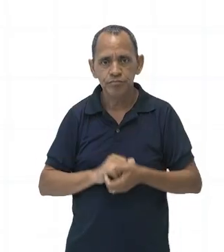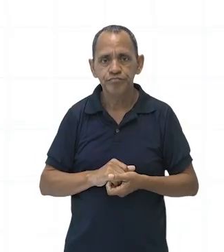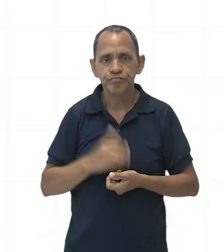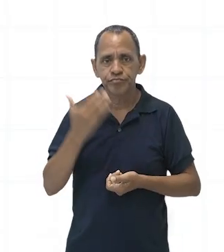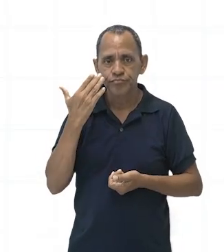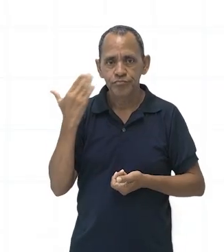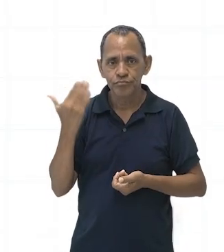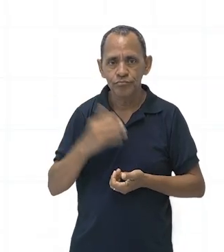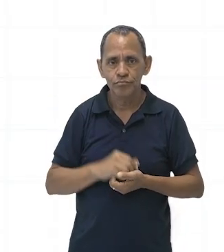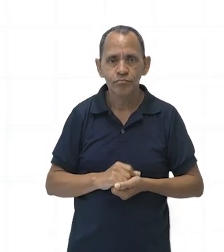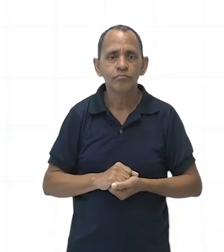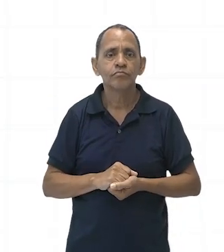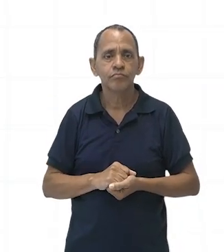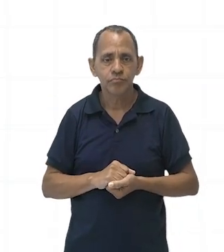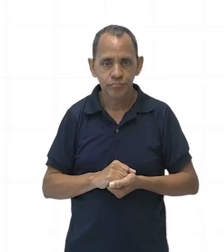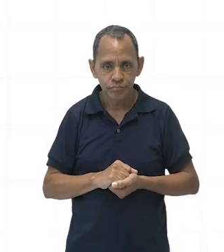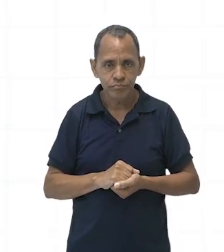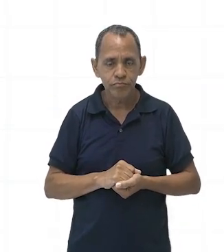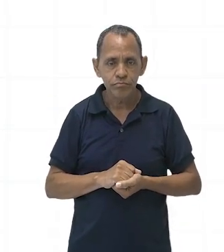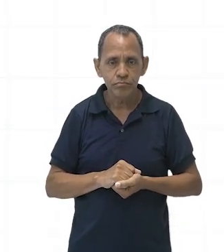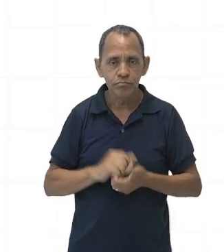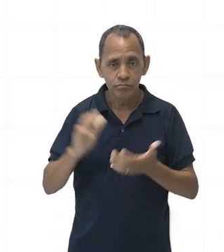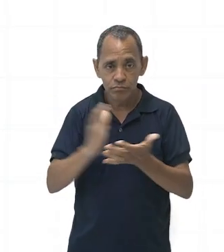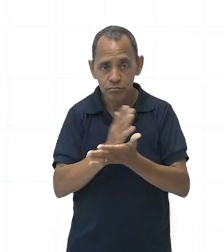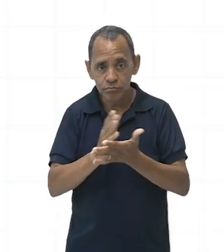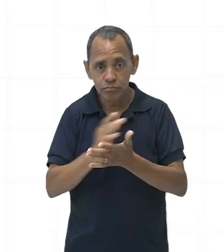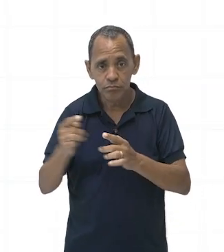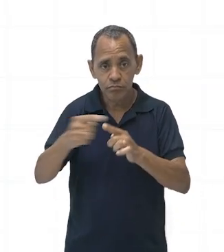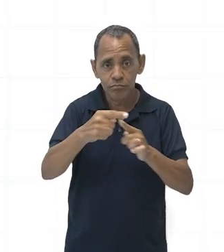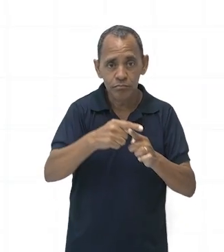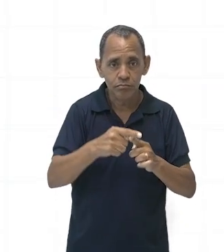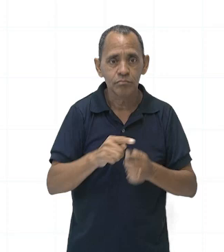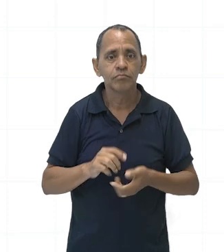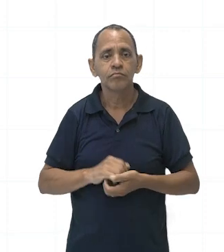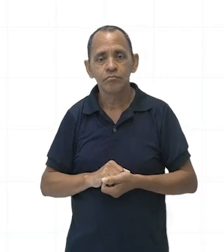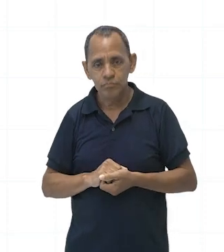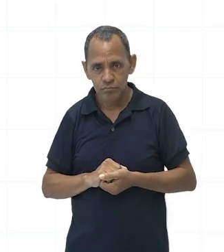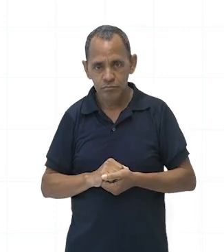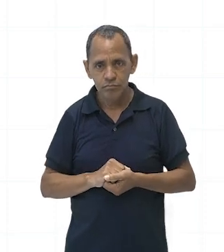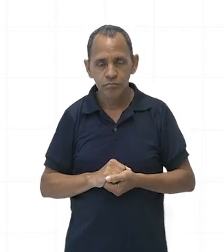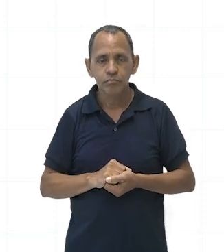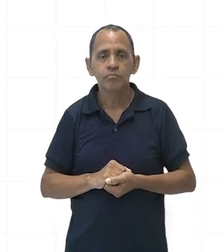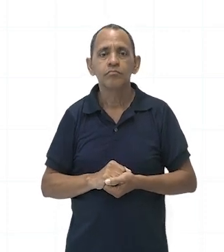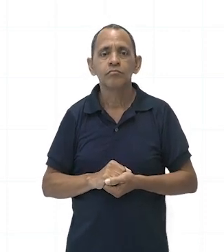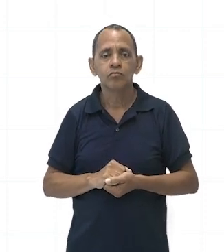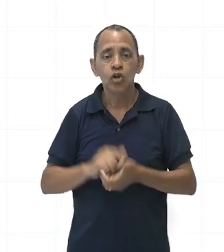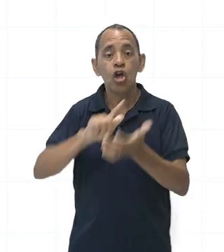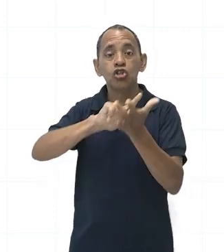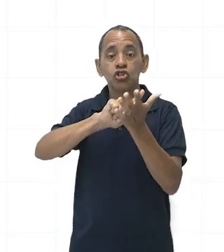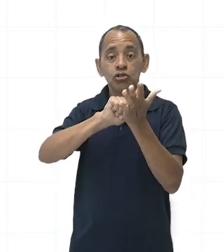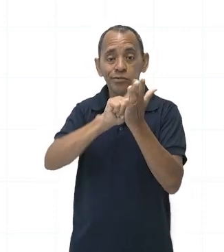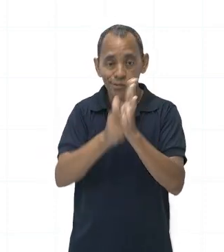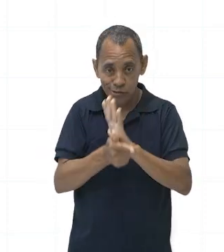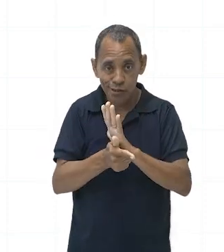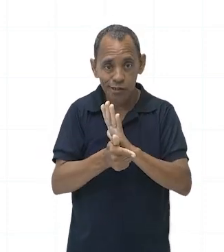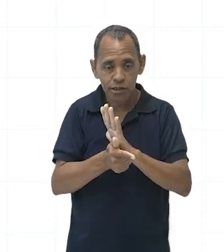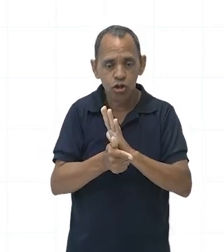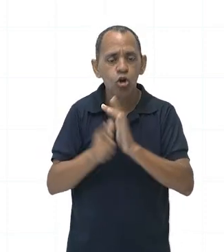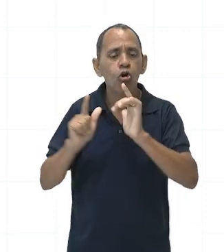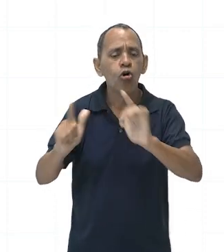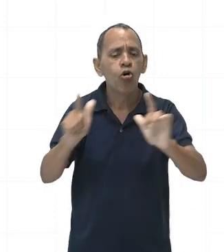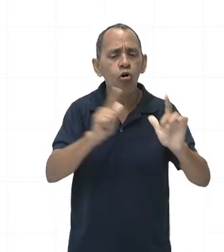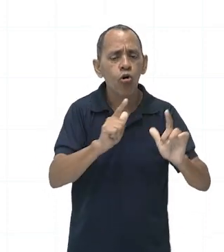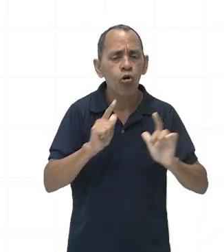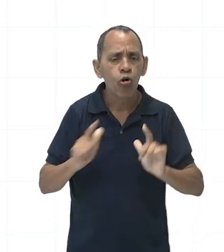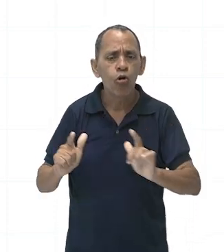Então observem, nós temos aí preconceito na questão do gênero, onde divide dança